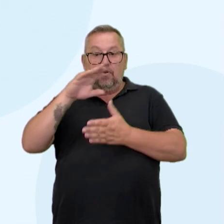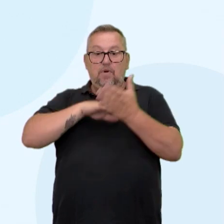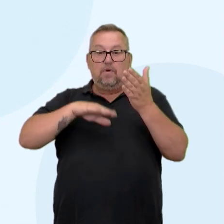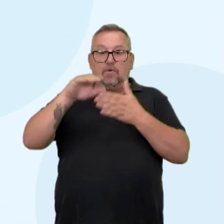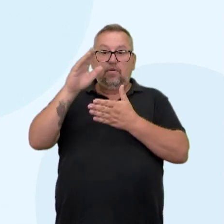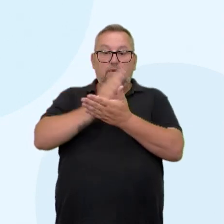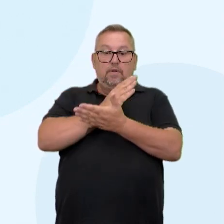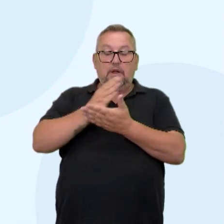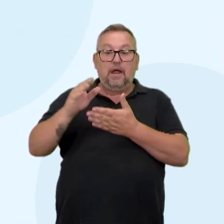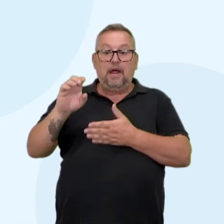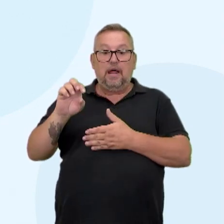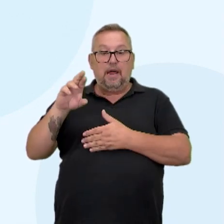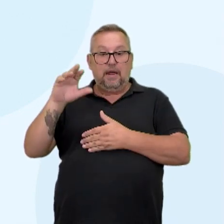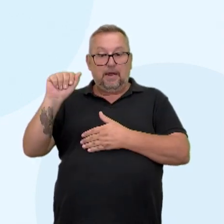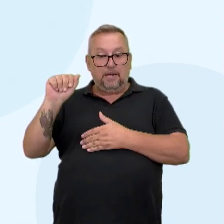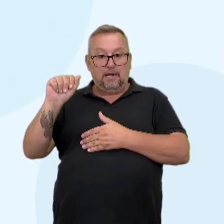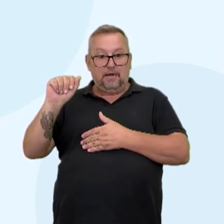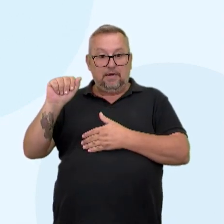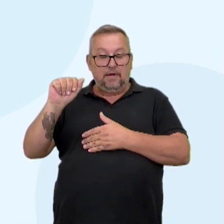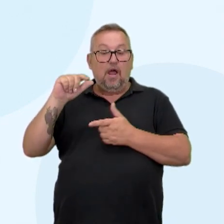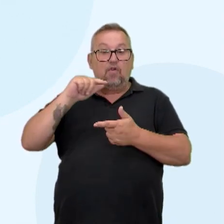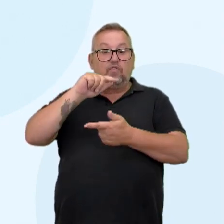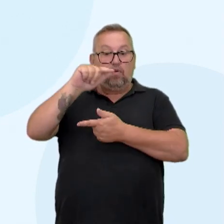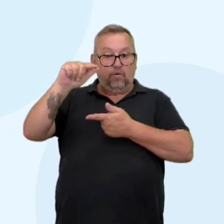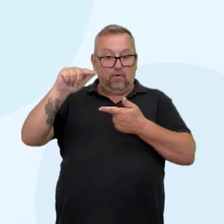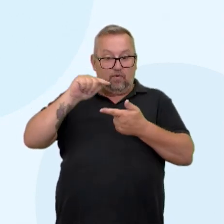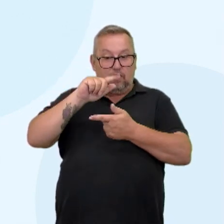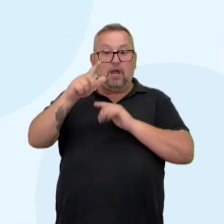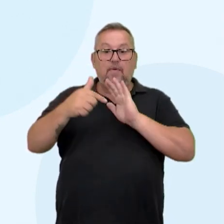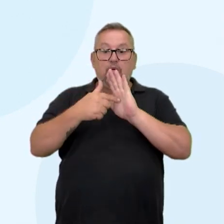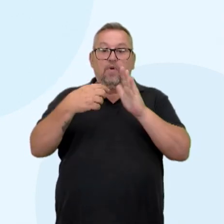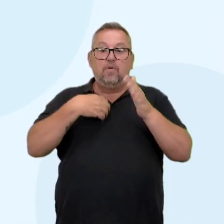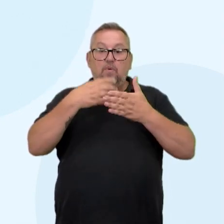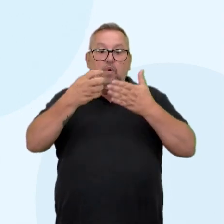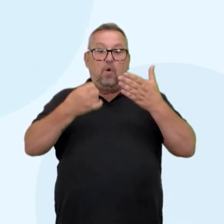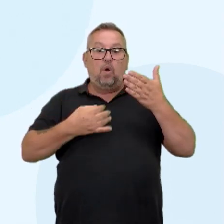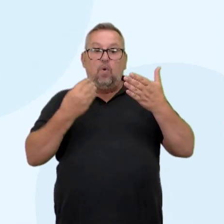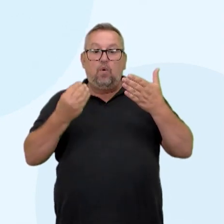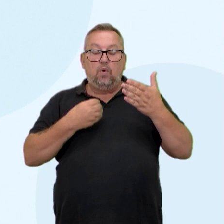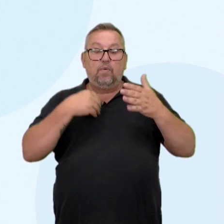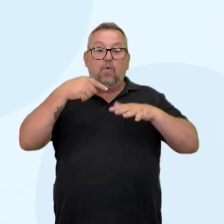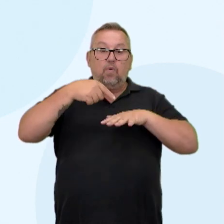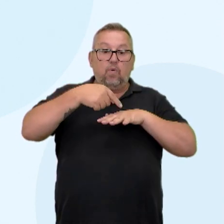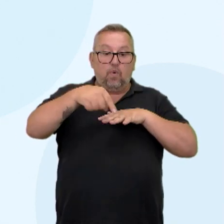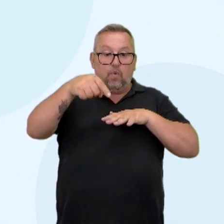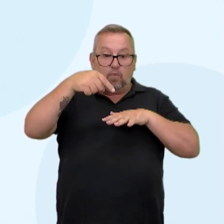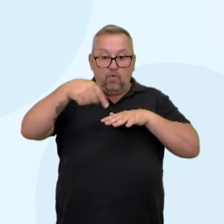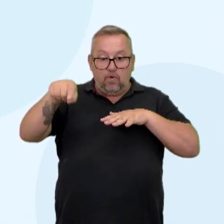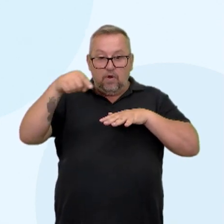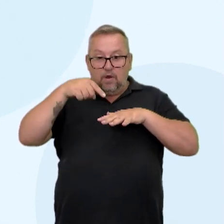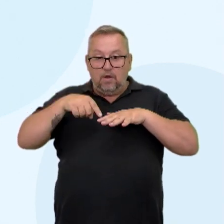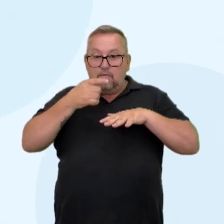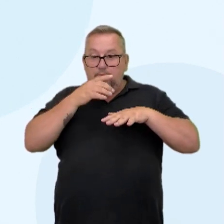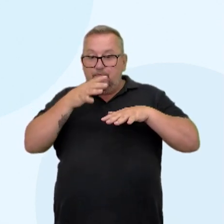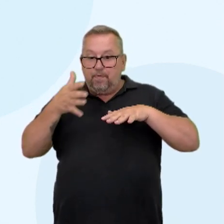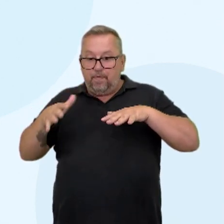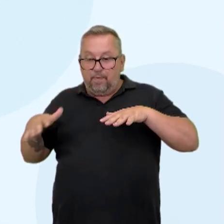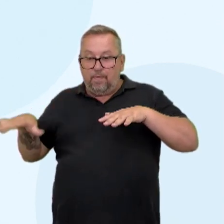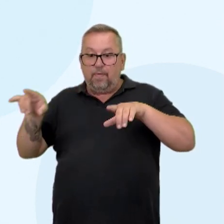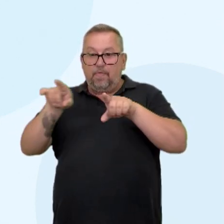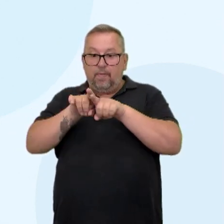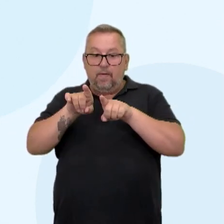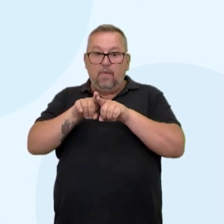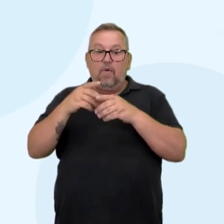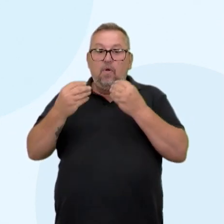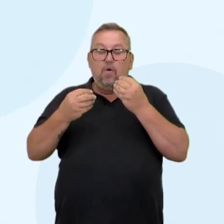em eras. Uma era geológica é caracterizada pelo modo como os continentes e os oceanos se distribuíam